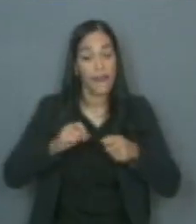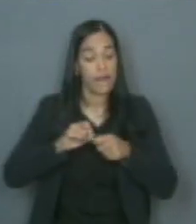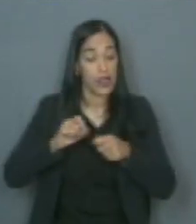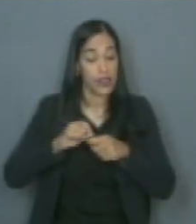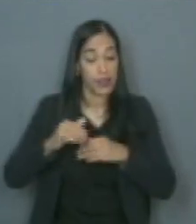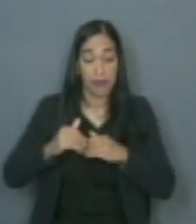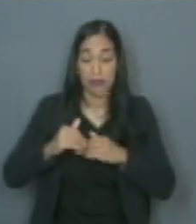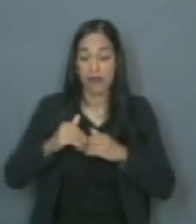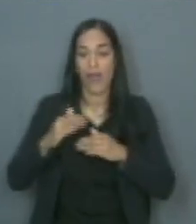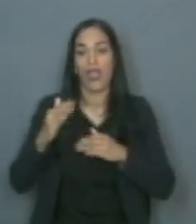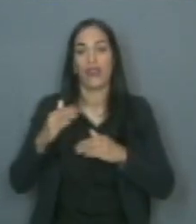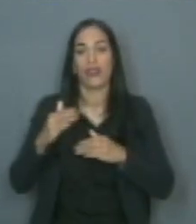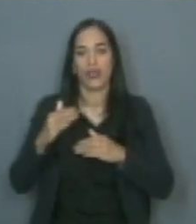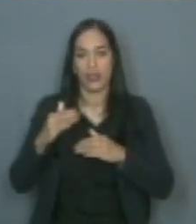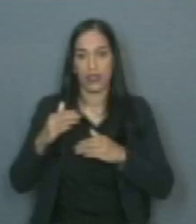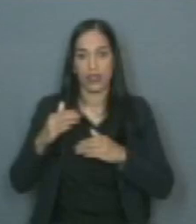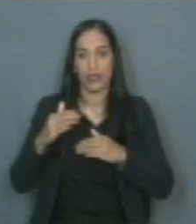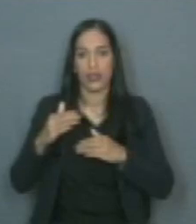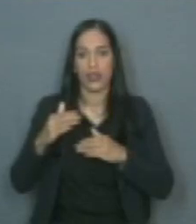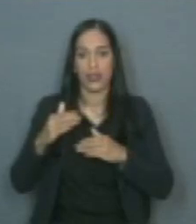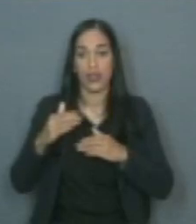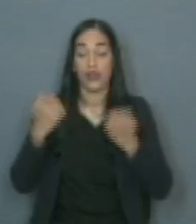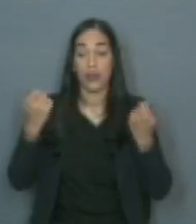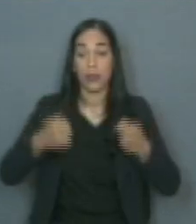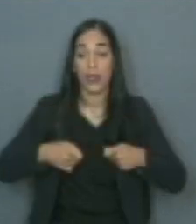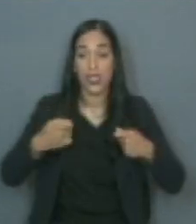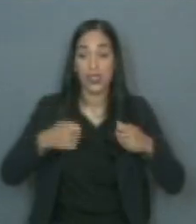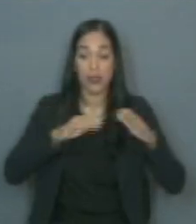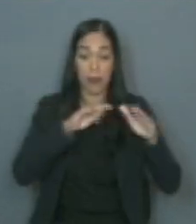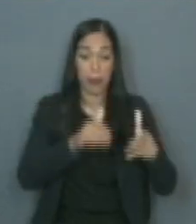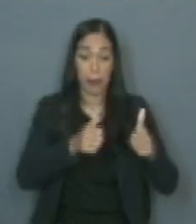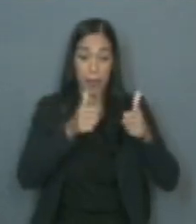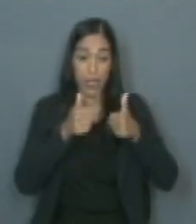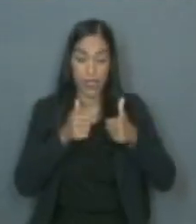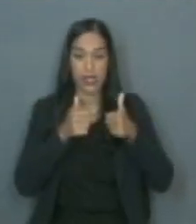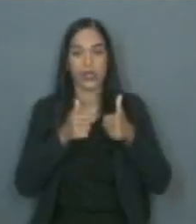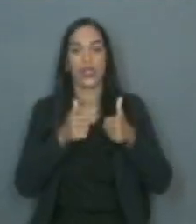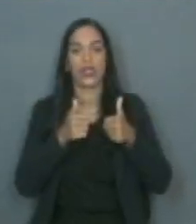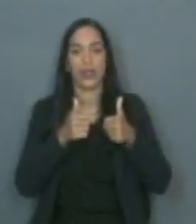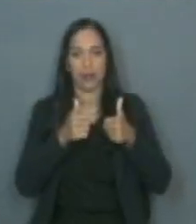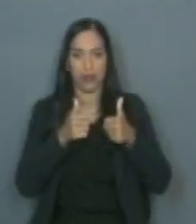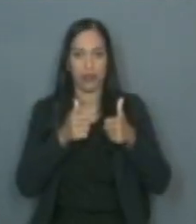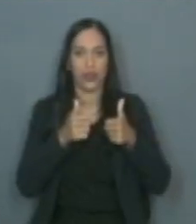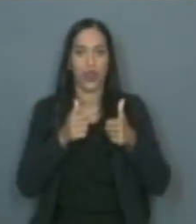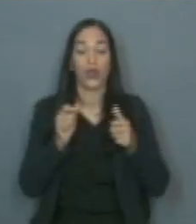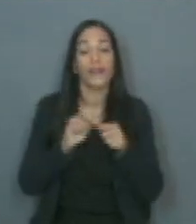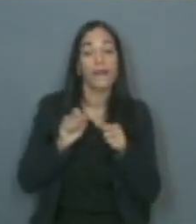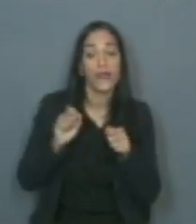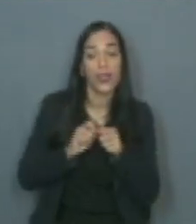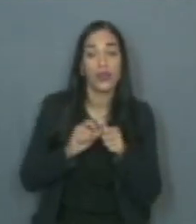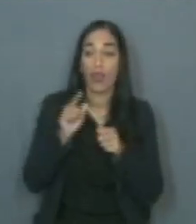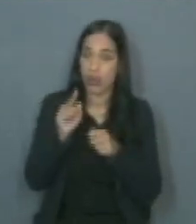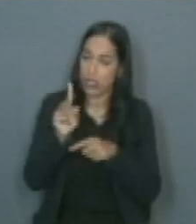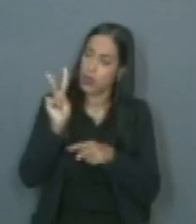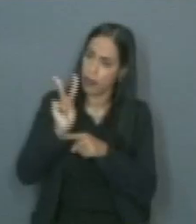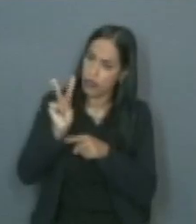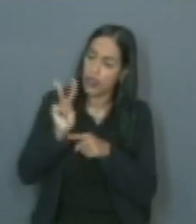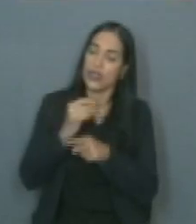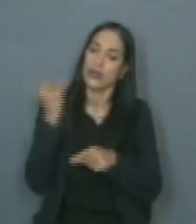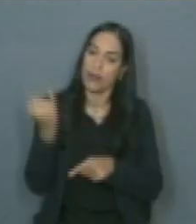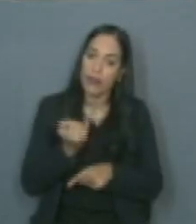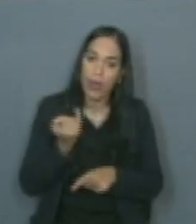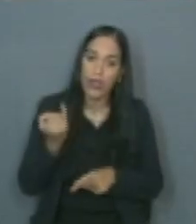mais. Mas a gente não pode desmerecer o que tem sido feito. E essa tua fiscalização é importante. É mais